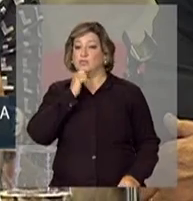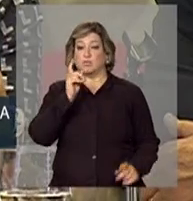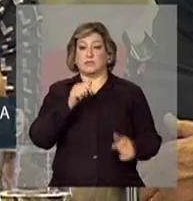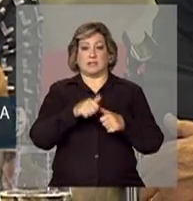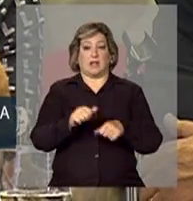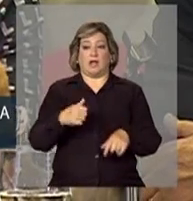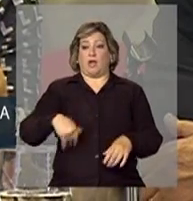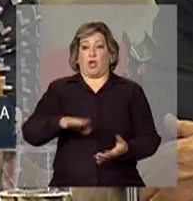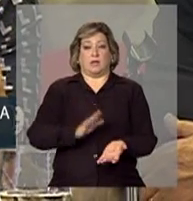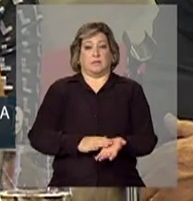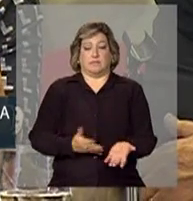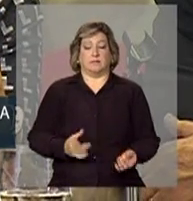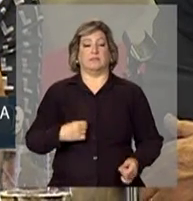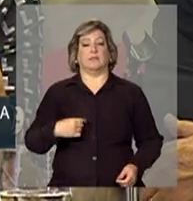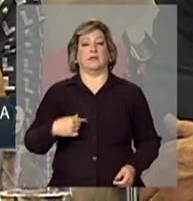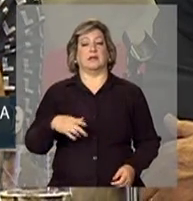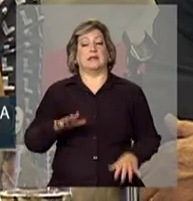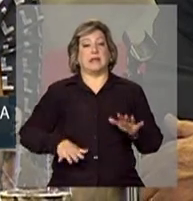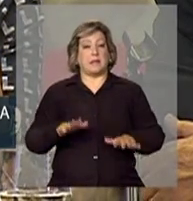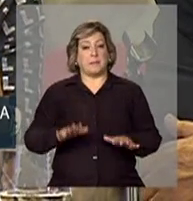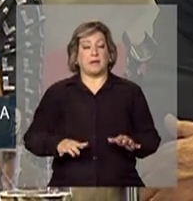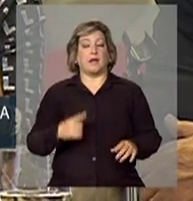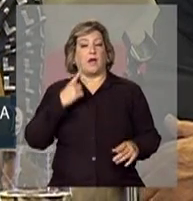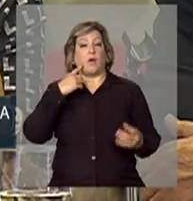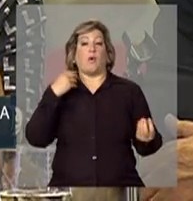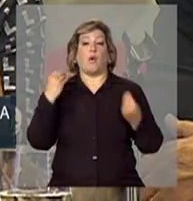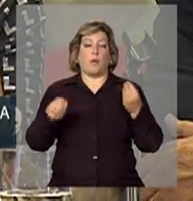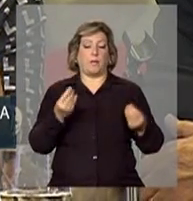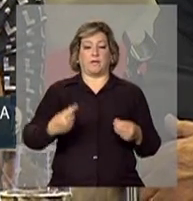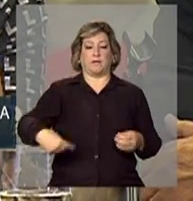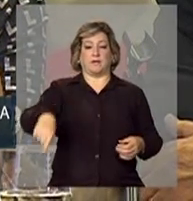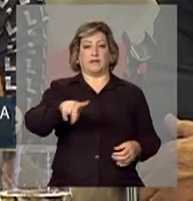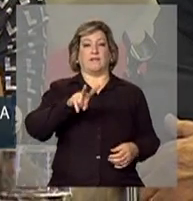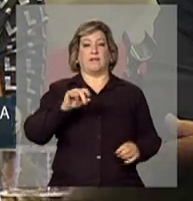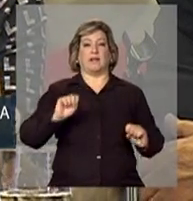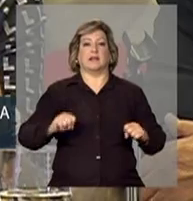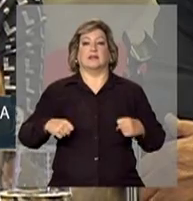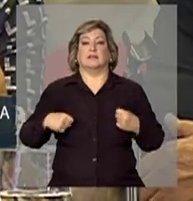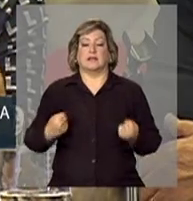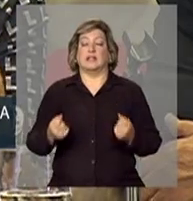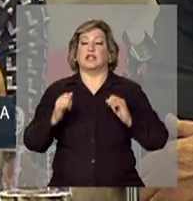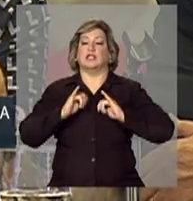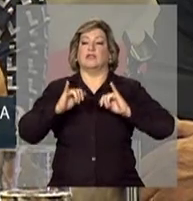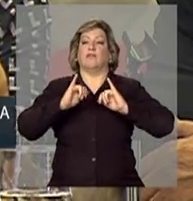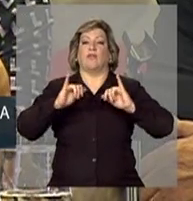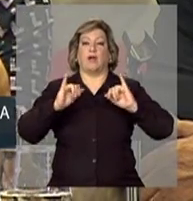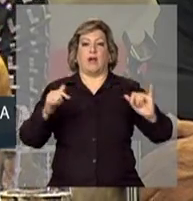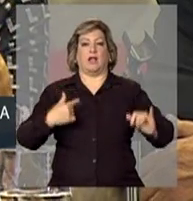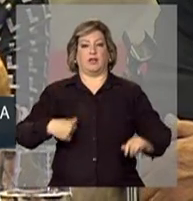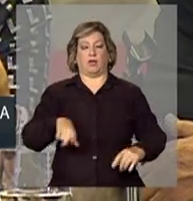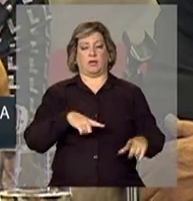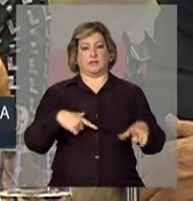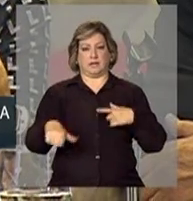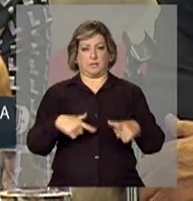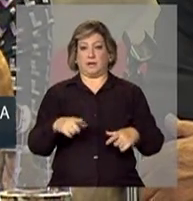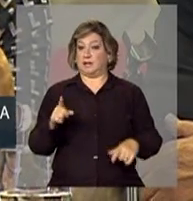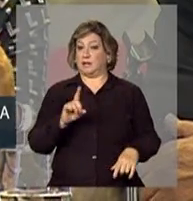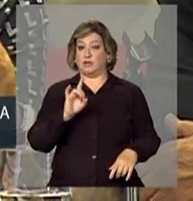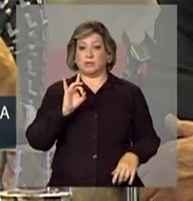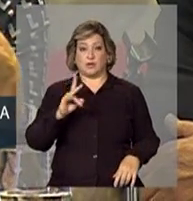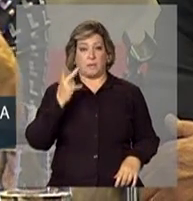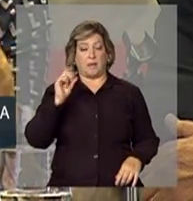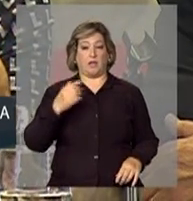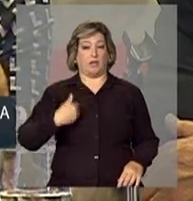da maneira como vocês também vão se empenhar em divulgar o nosso trabalho, não só pelo nosso trabalho, pelas